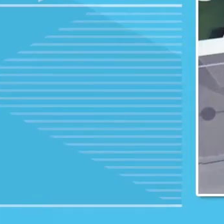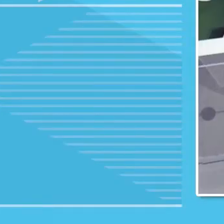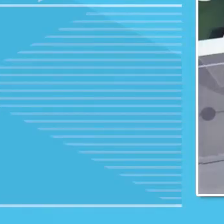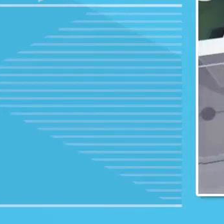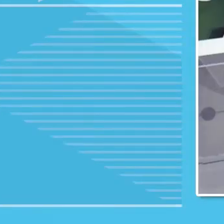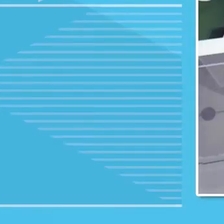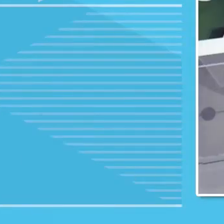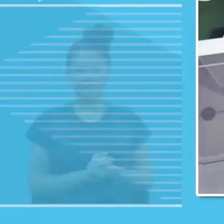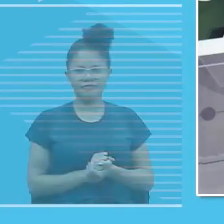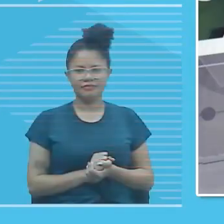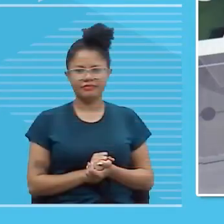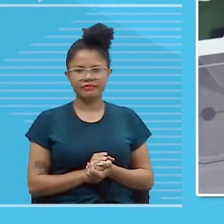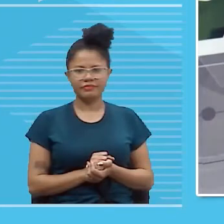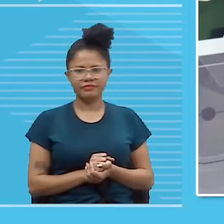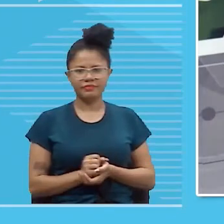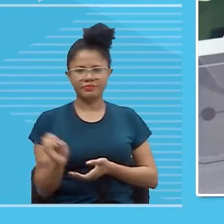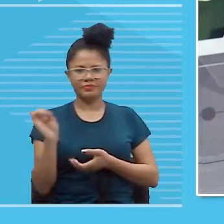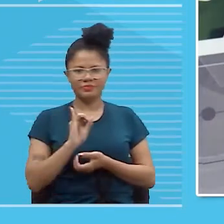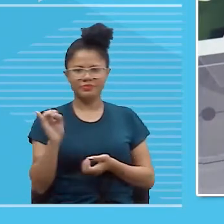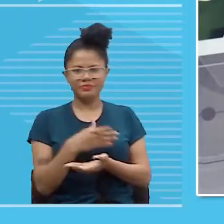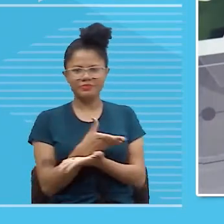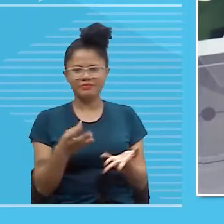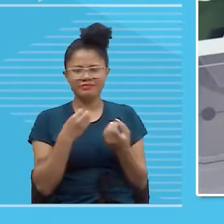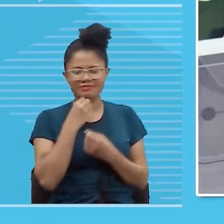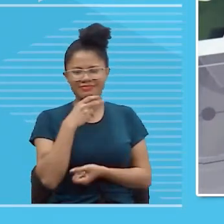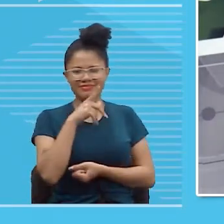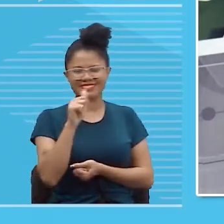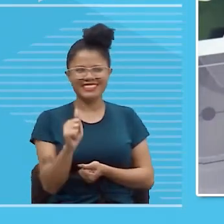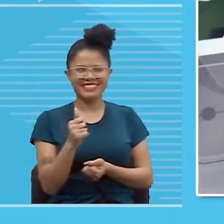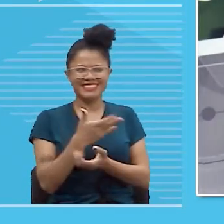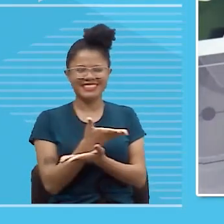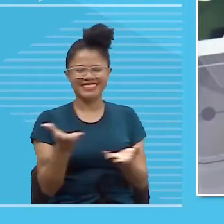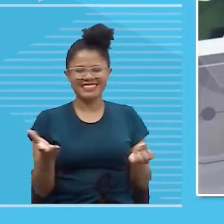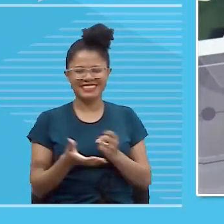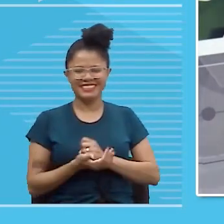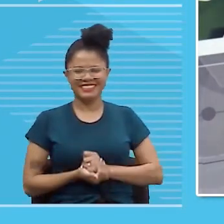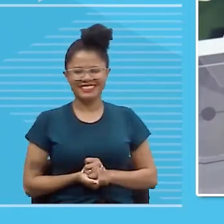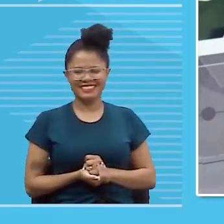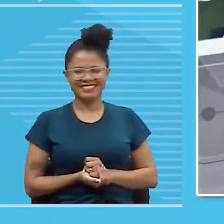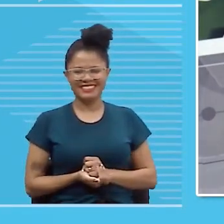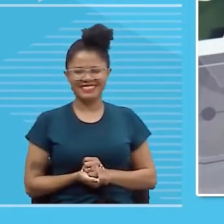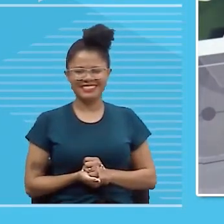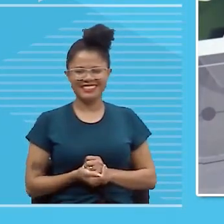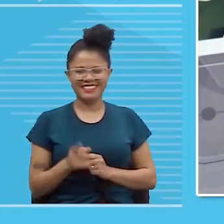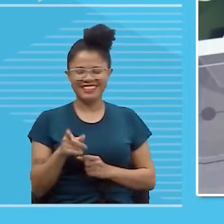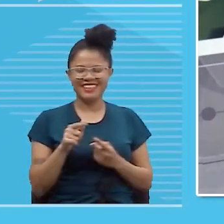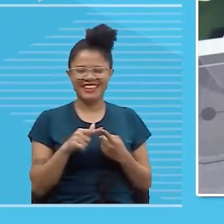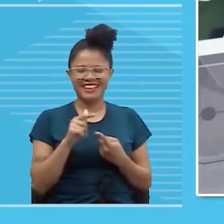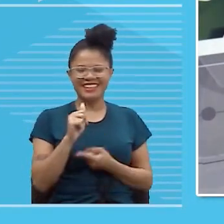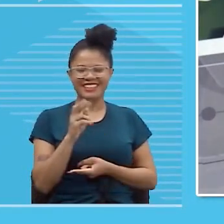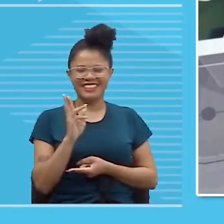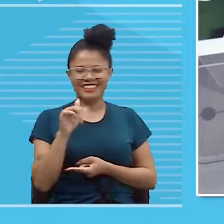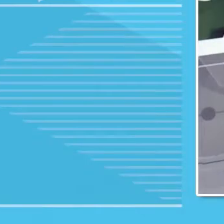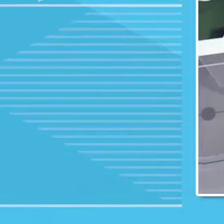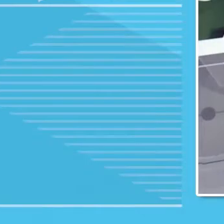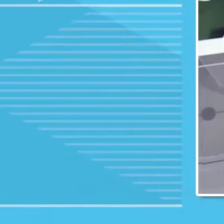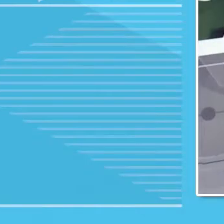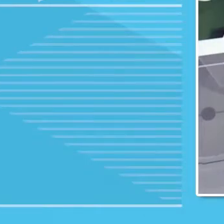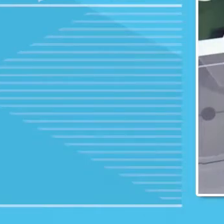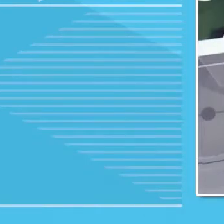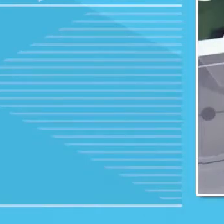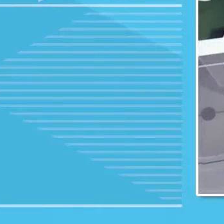Olá minha galerinha linda bom dia a todos Olha aí Adriana já está por aí